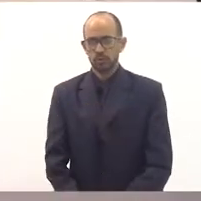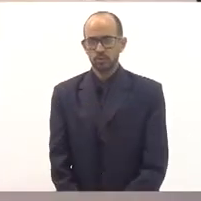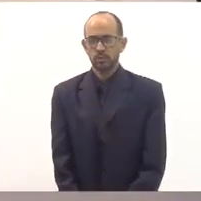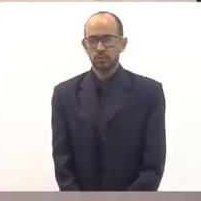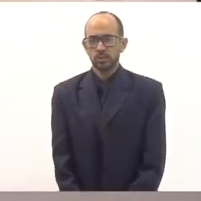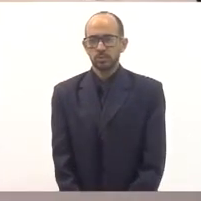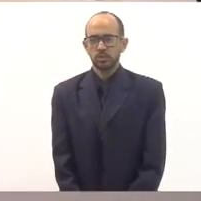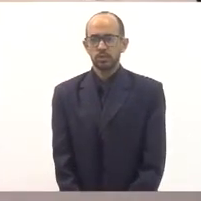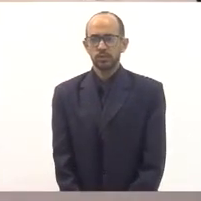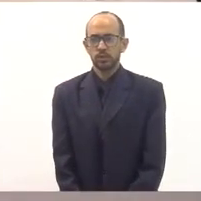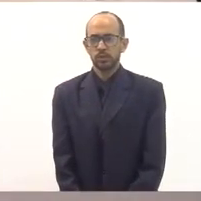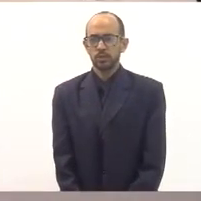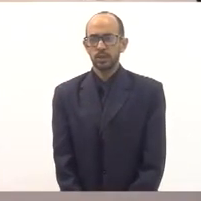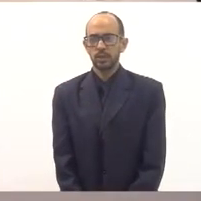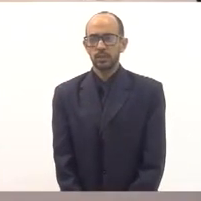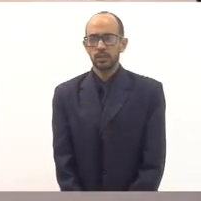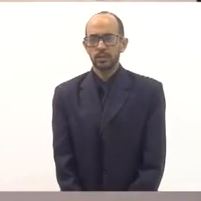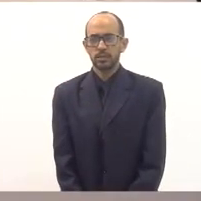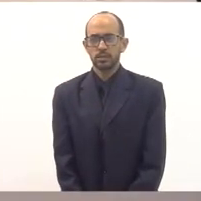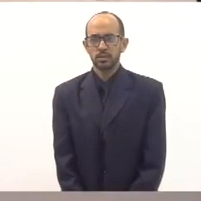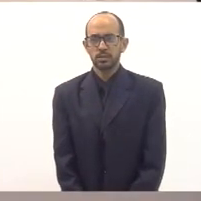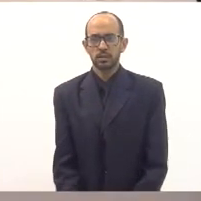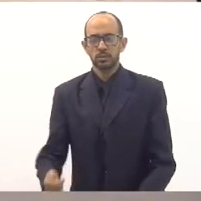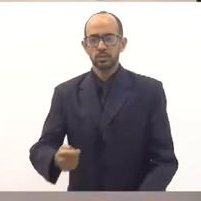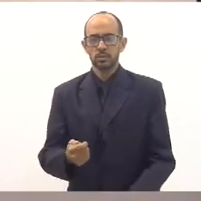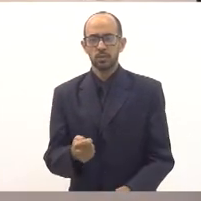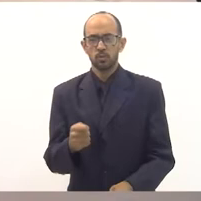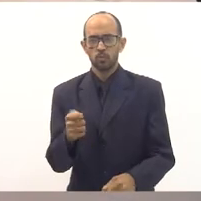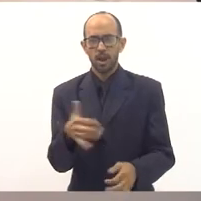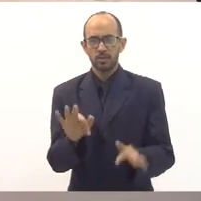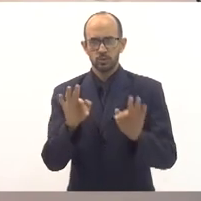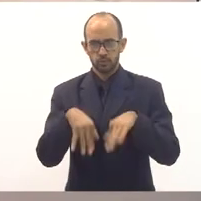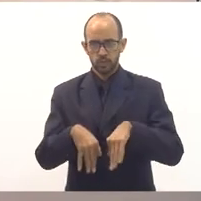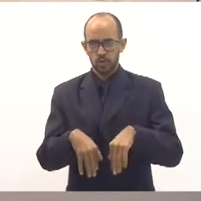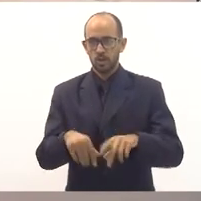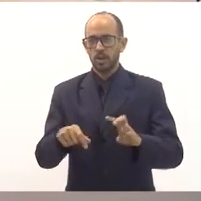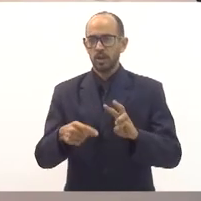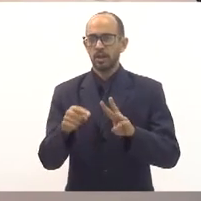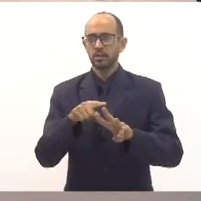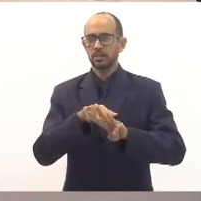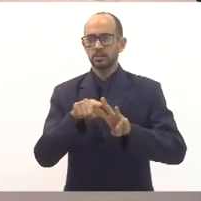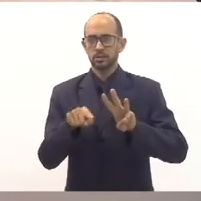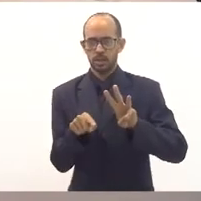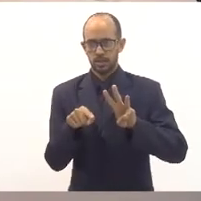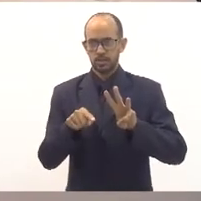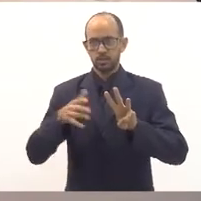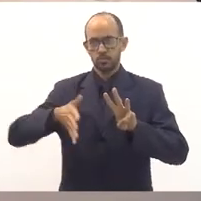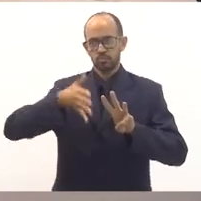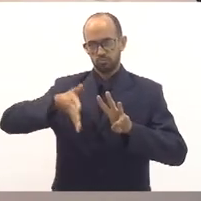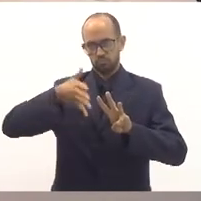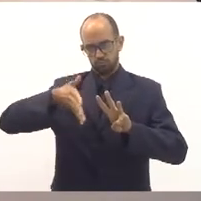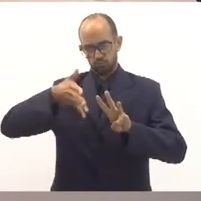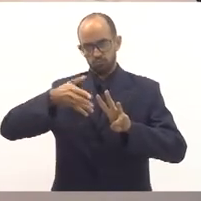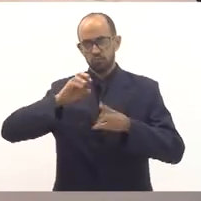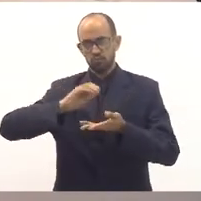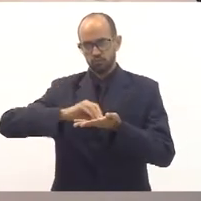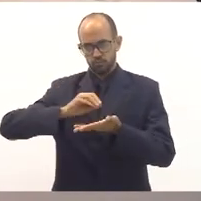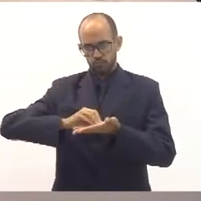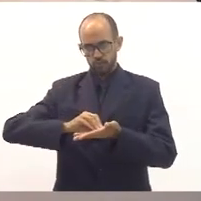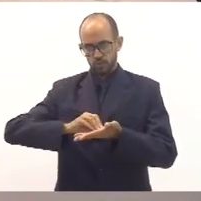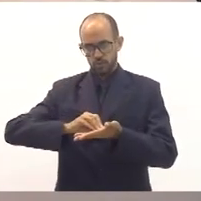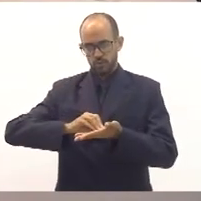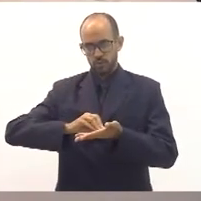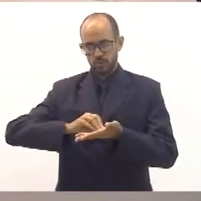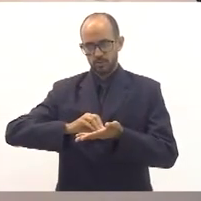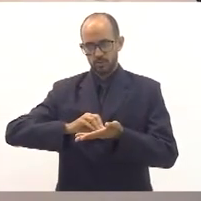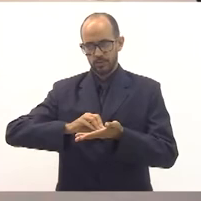beleza pessoal está chegando à noite finalmente temos mais três Parabéns muito bom ainda terminou com